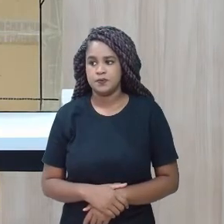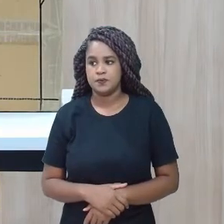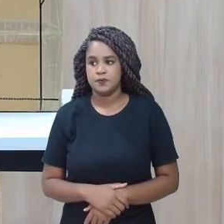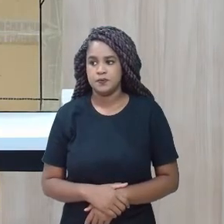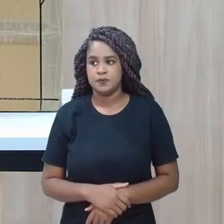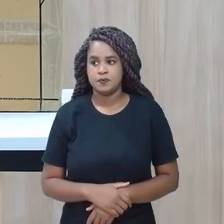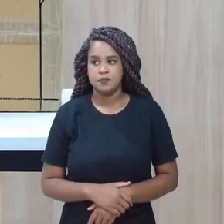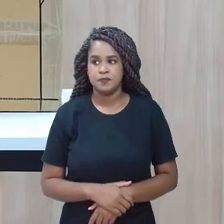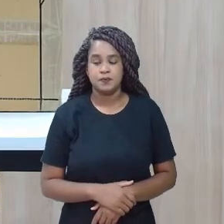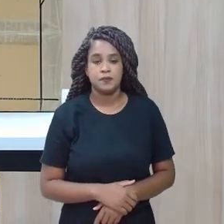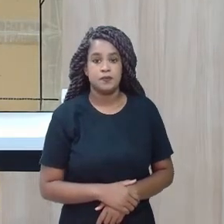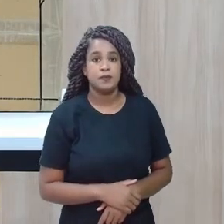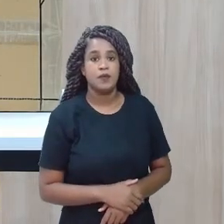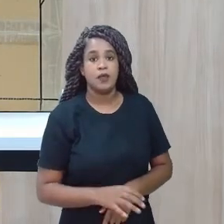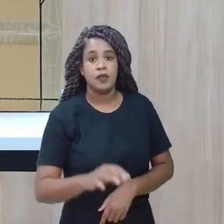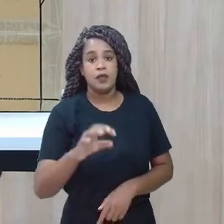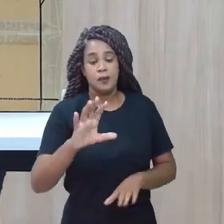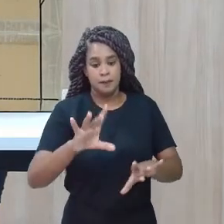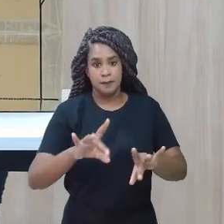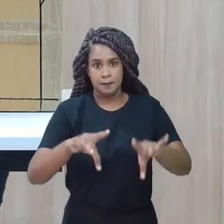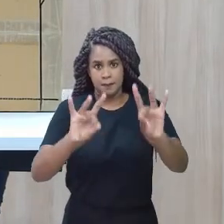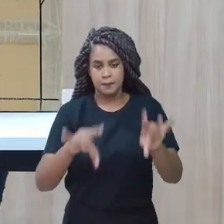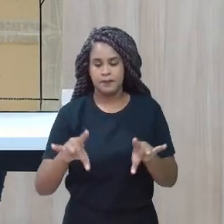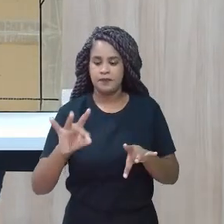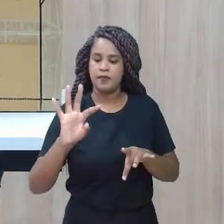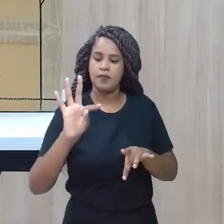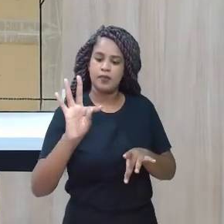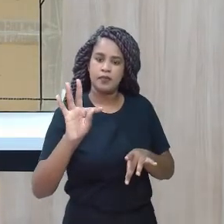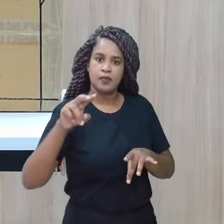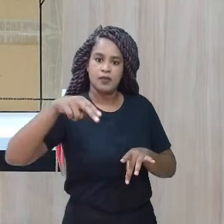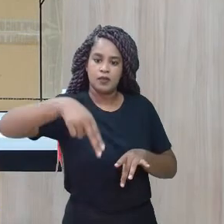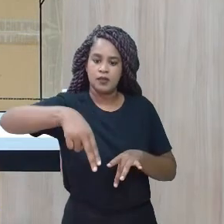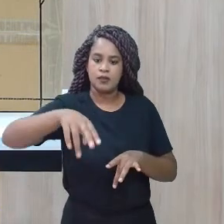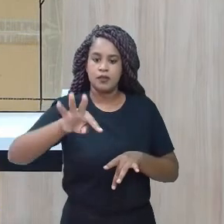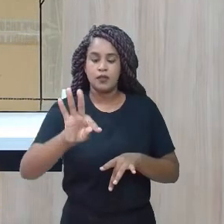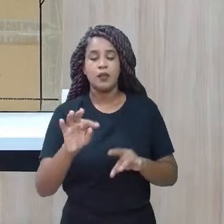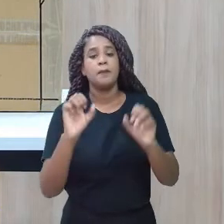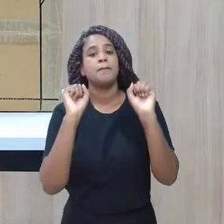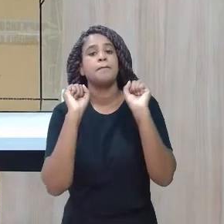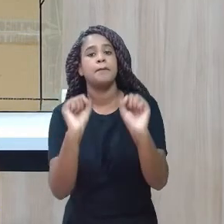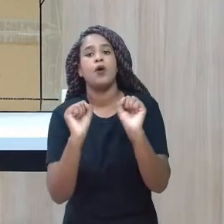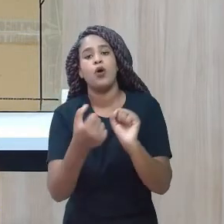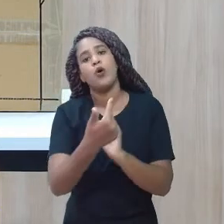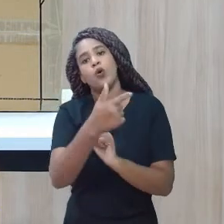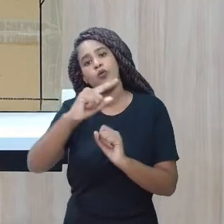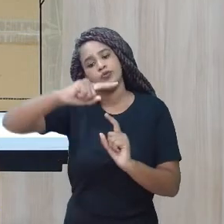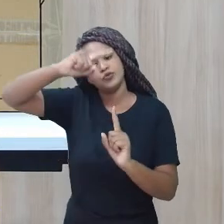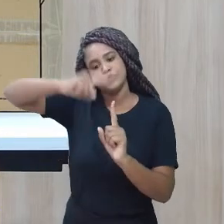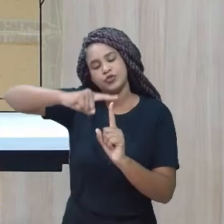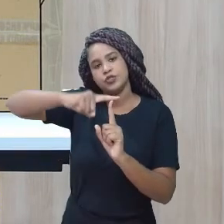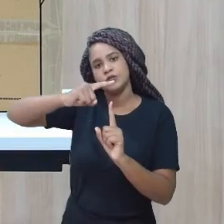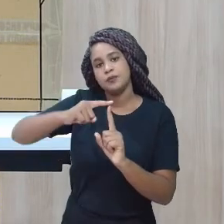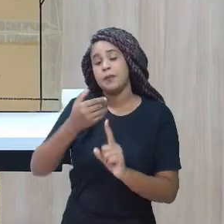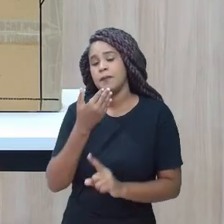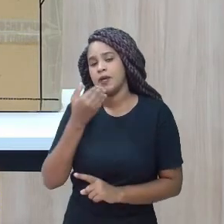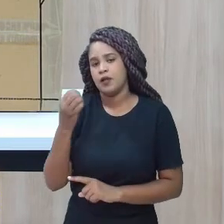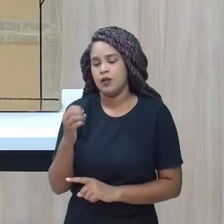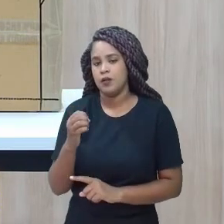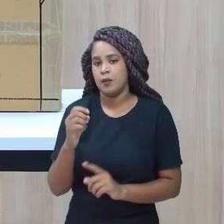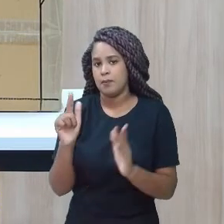um TNT. Você pode escolher papel manteiga, muito melhor com papel